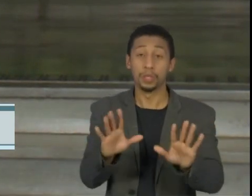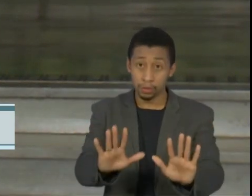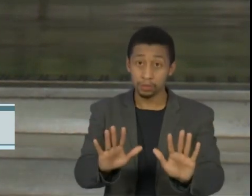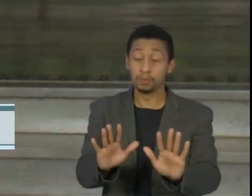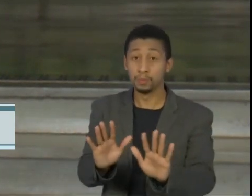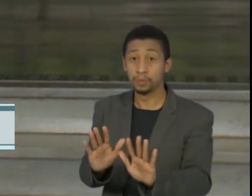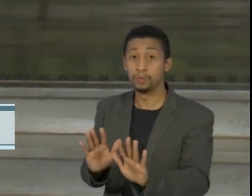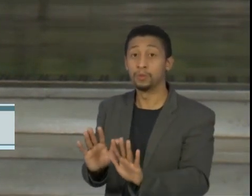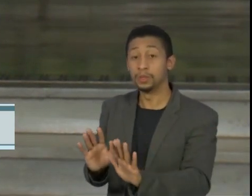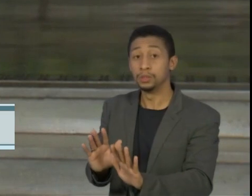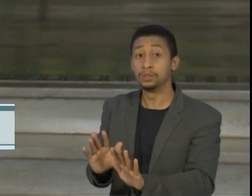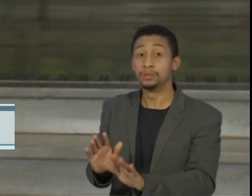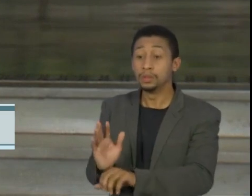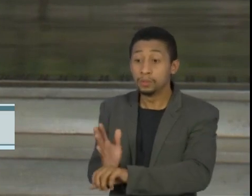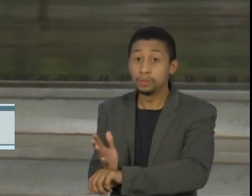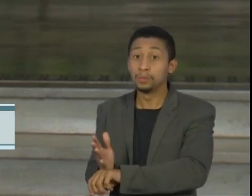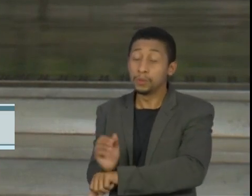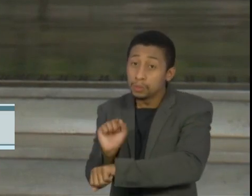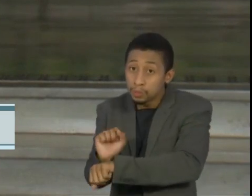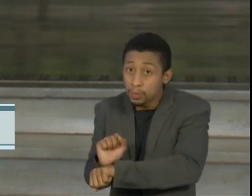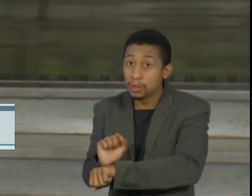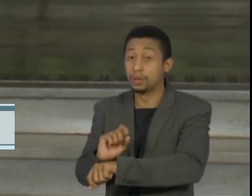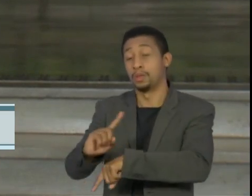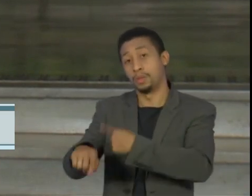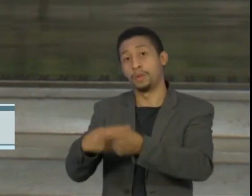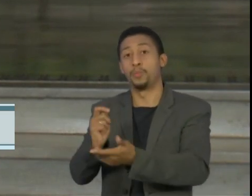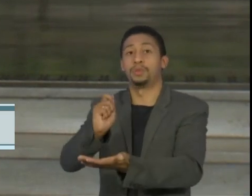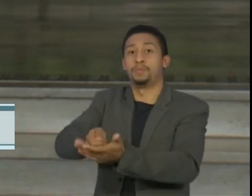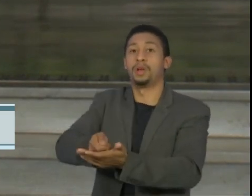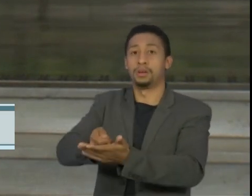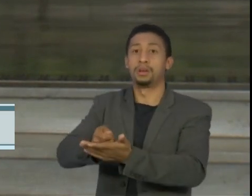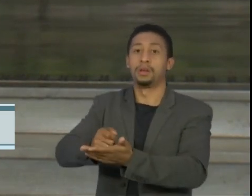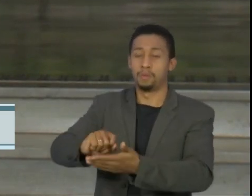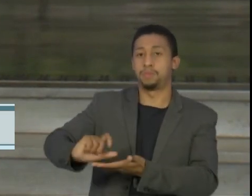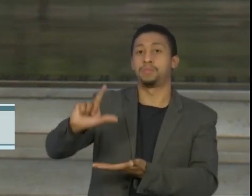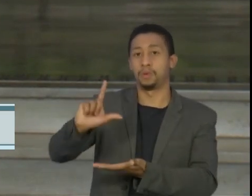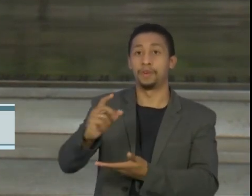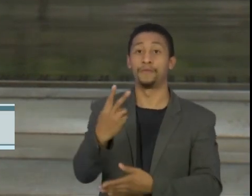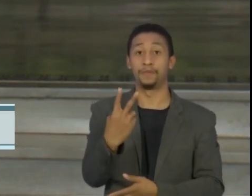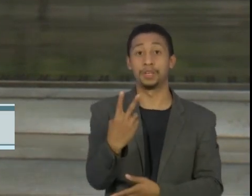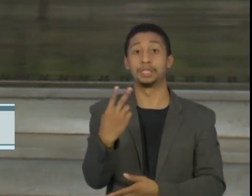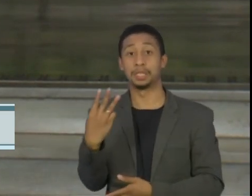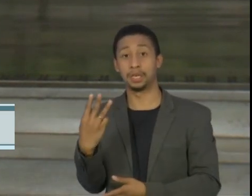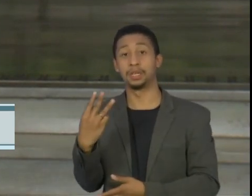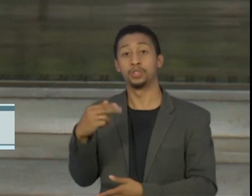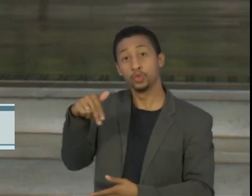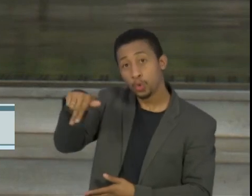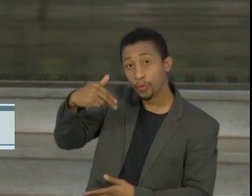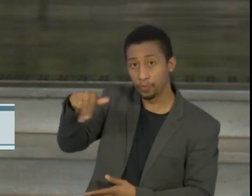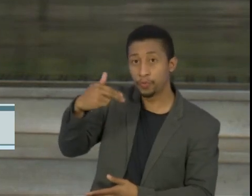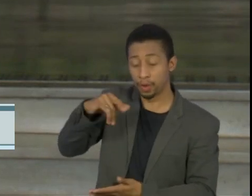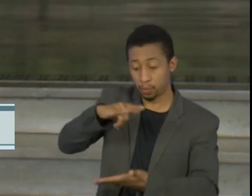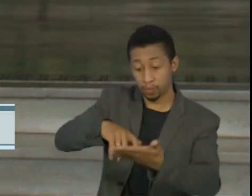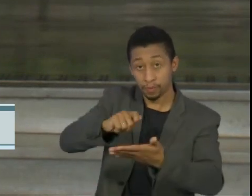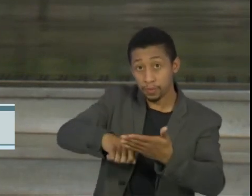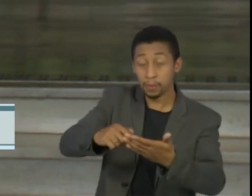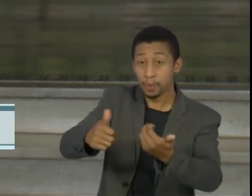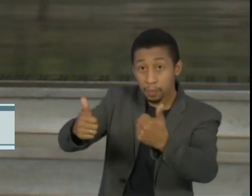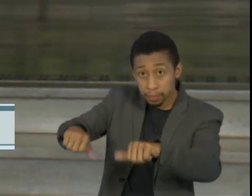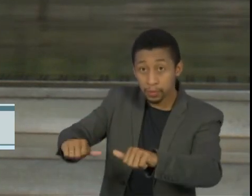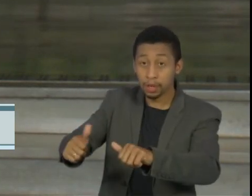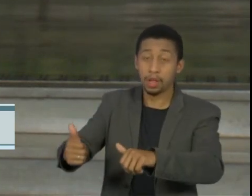entrada em vigor para 23 de novembro e não hoje, como estabelecia o contrato. E isso foi feito